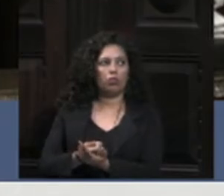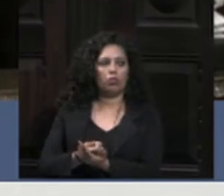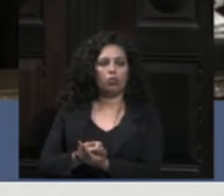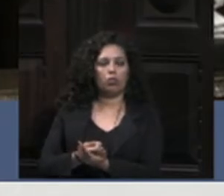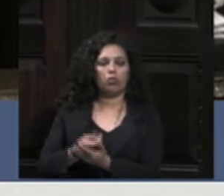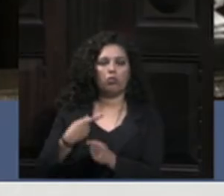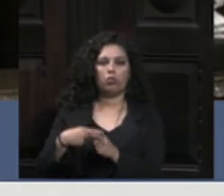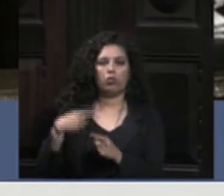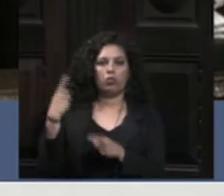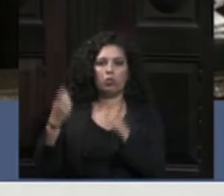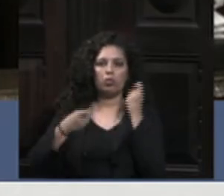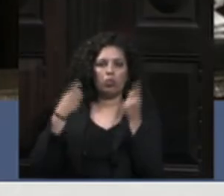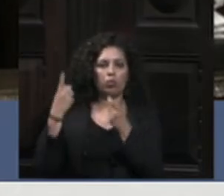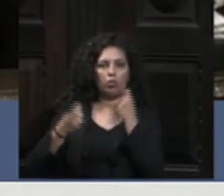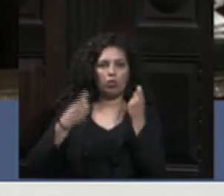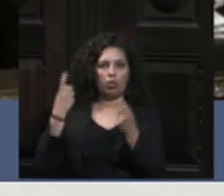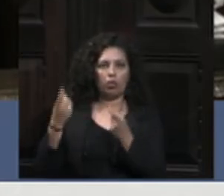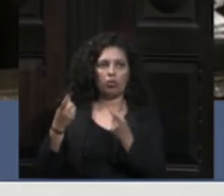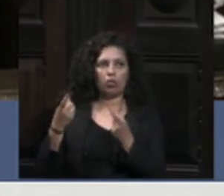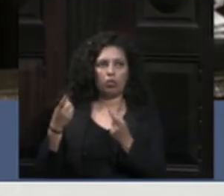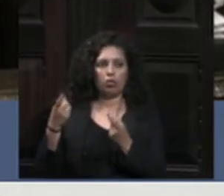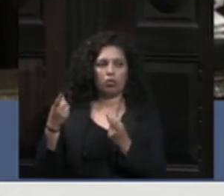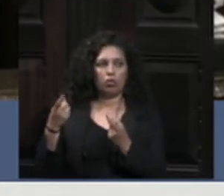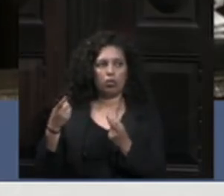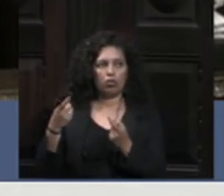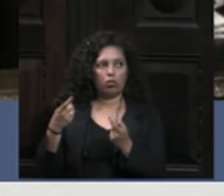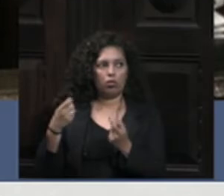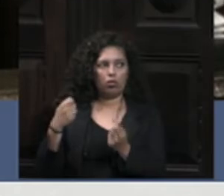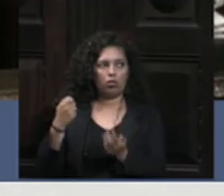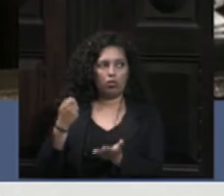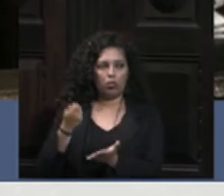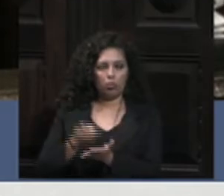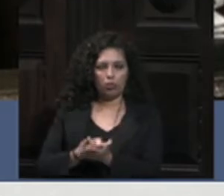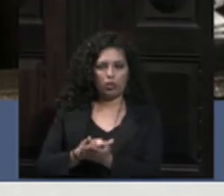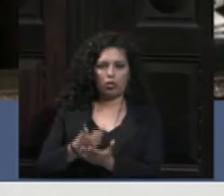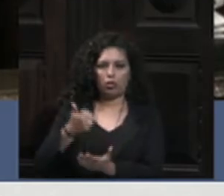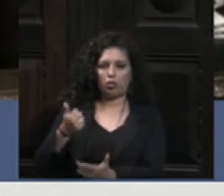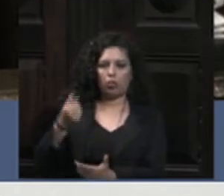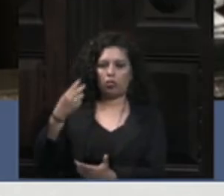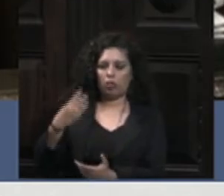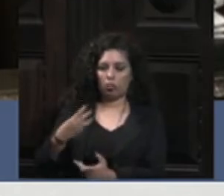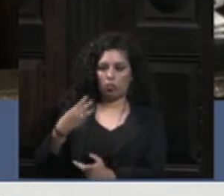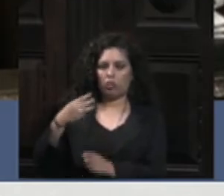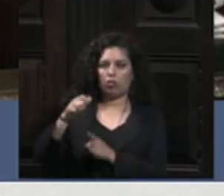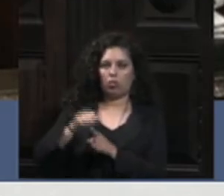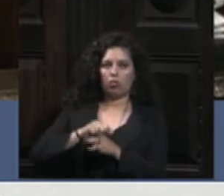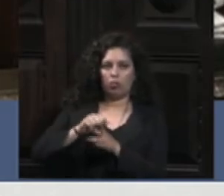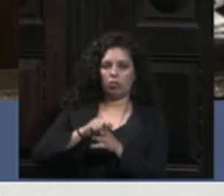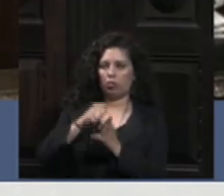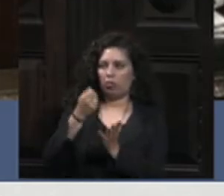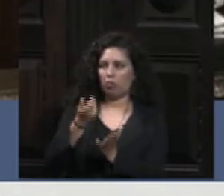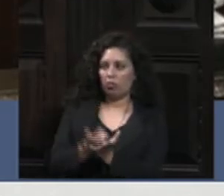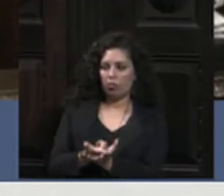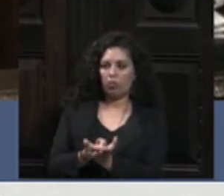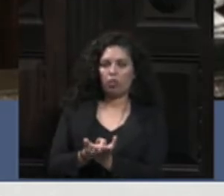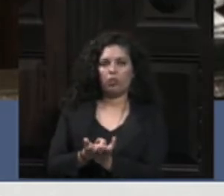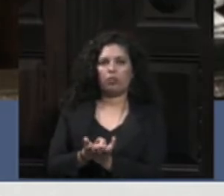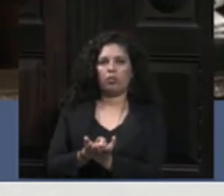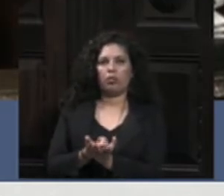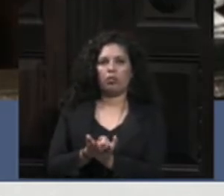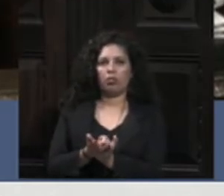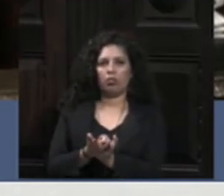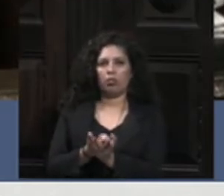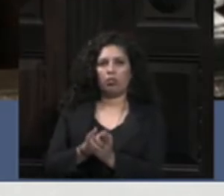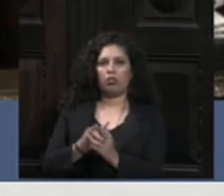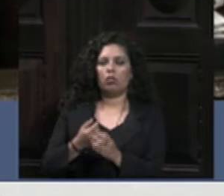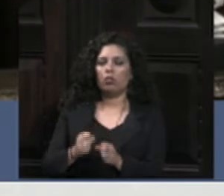preocupada com o pagamento do 13º. Tentar, de alguma forma, recuperar